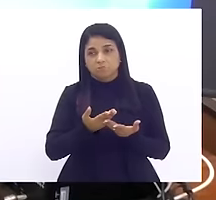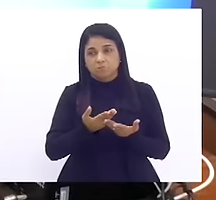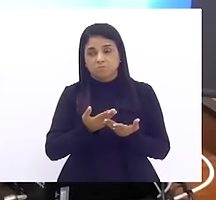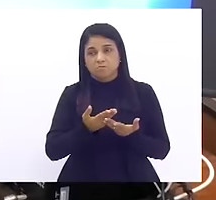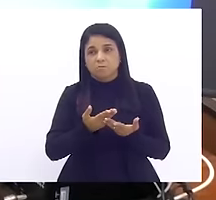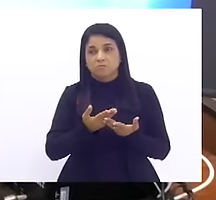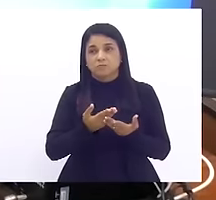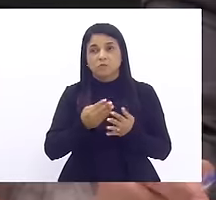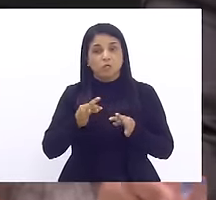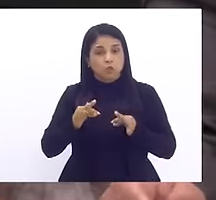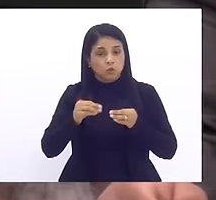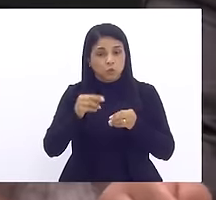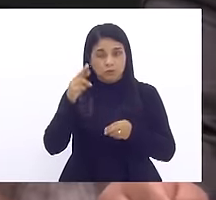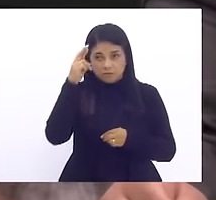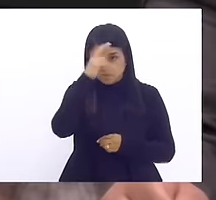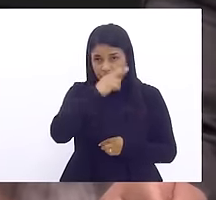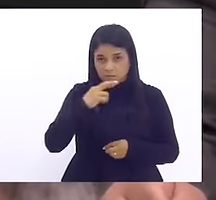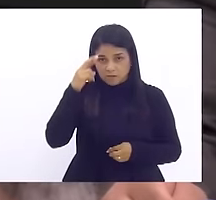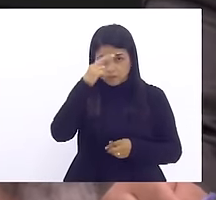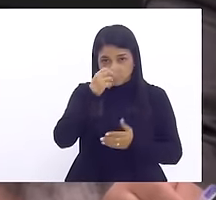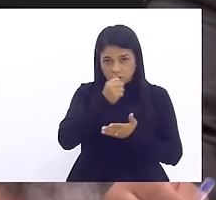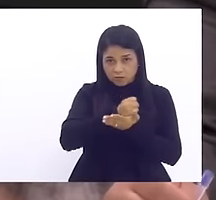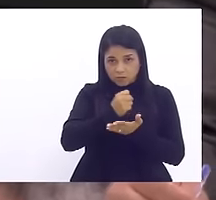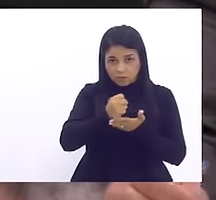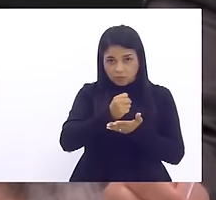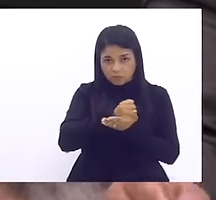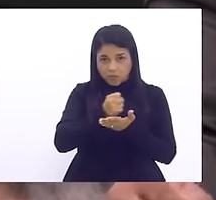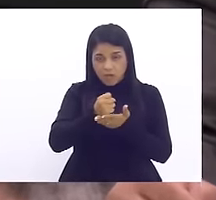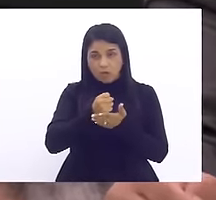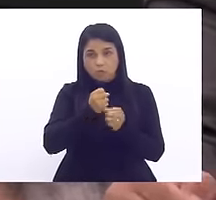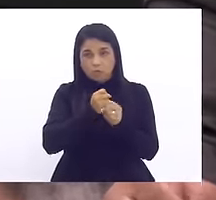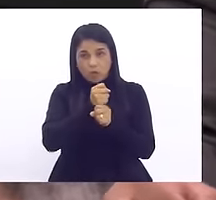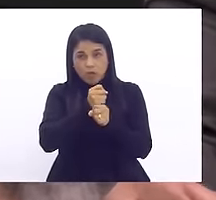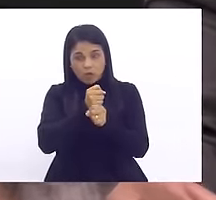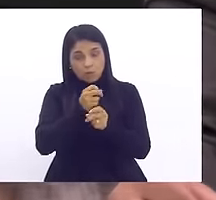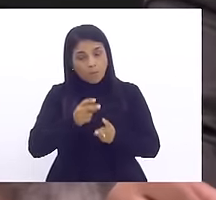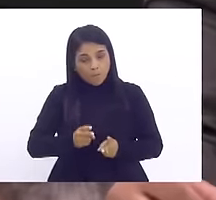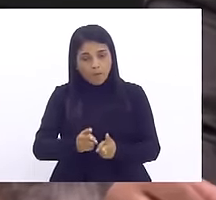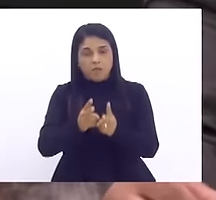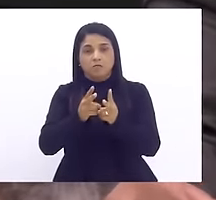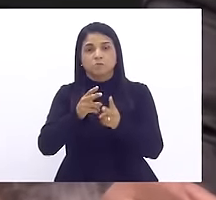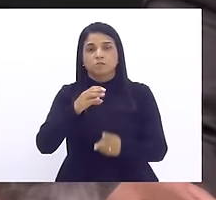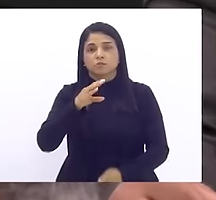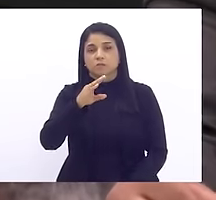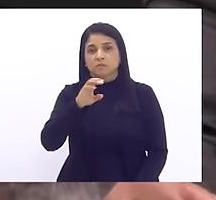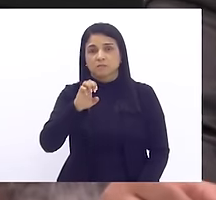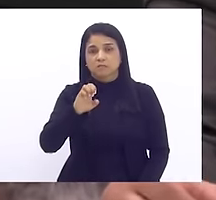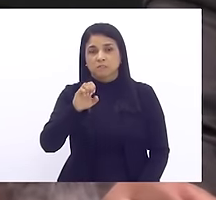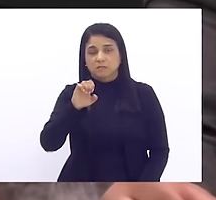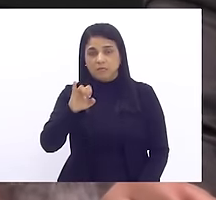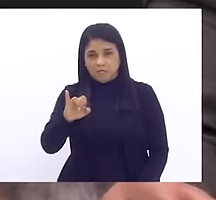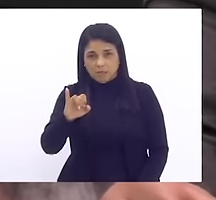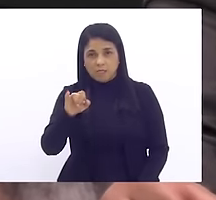todas as fiscalizações desse contratos ao longo do ano estão nesse mesmo sei fotografias